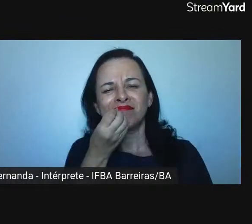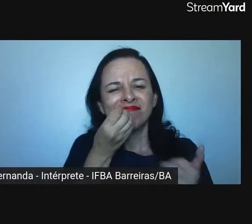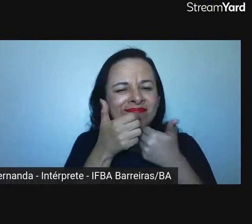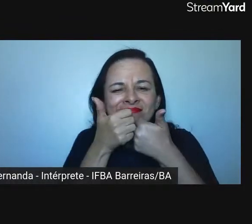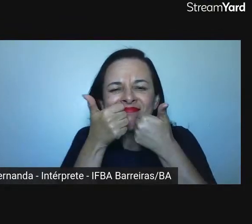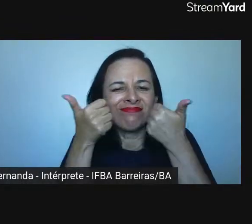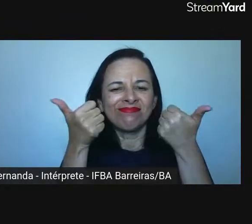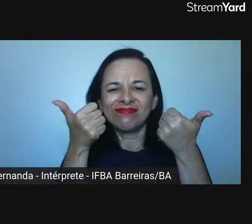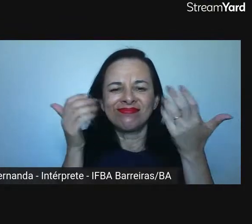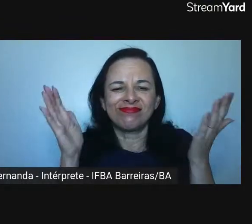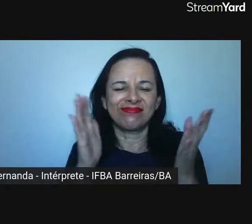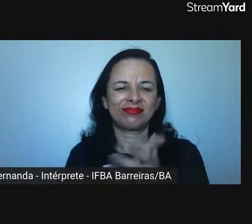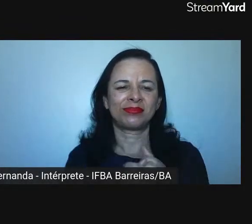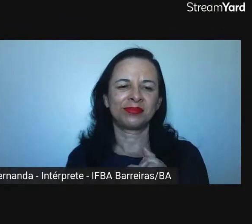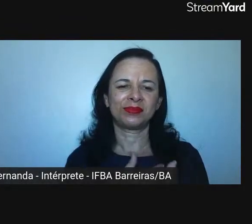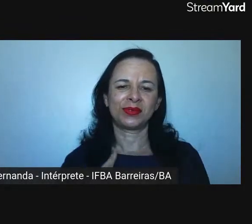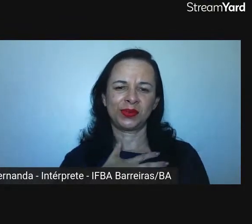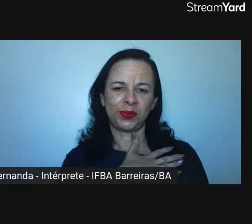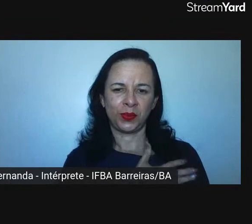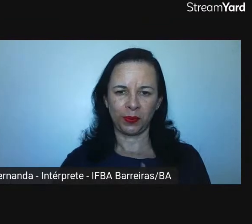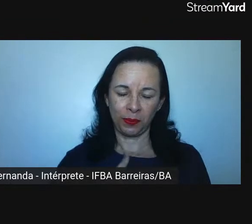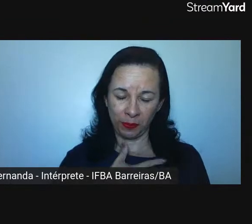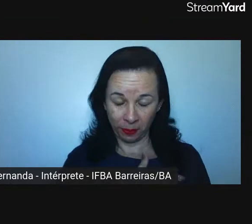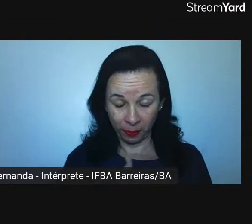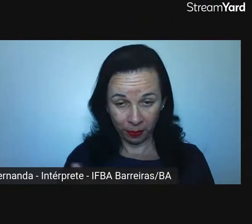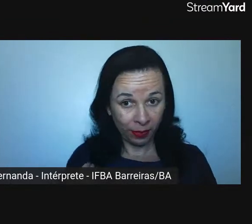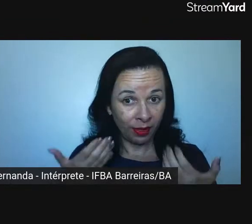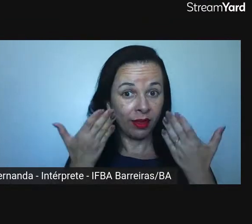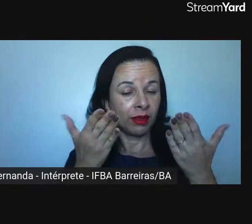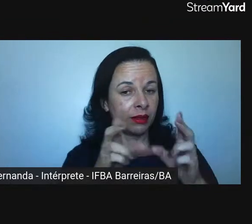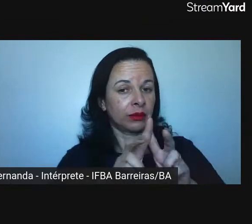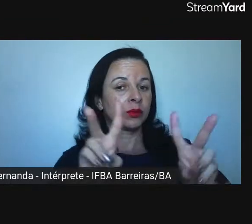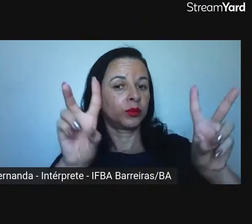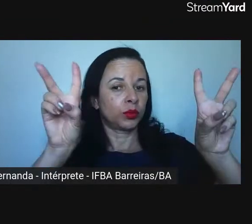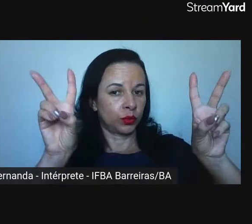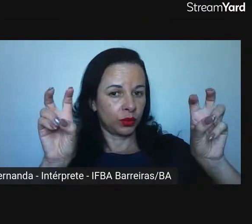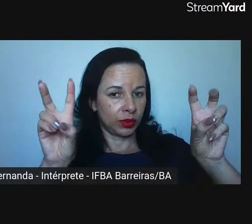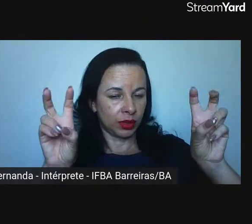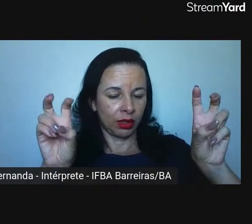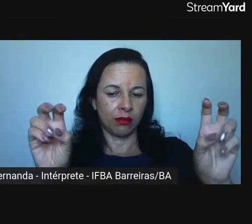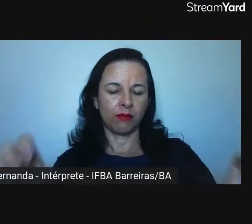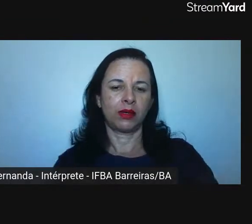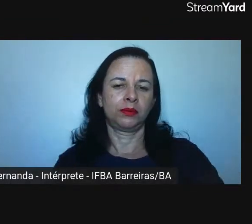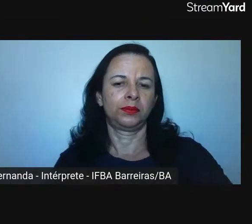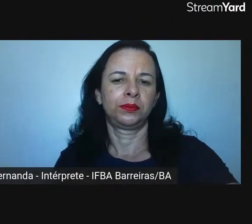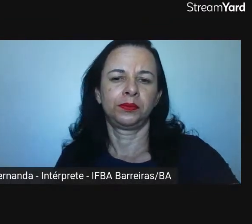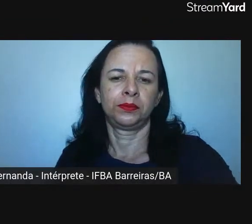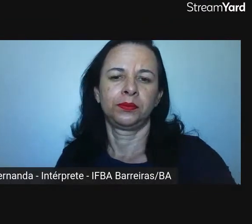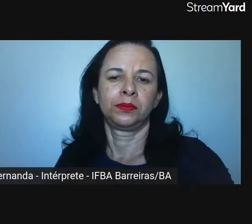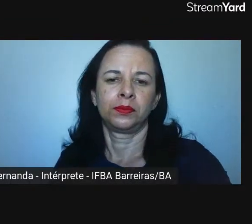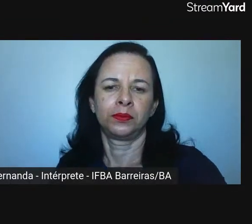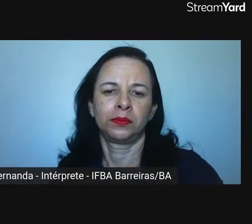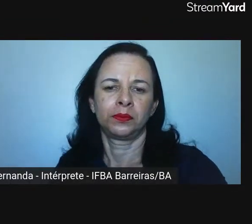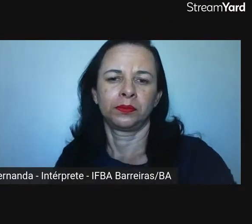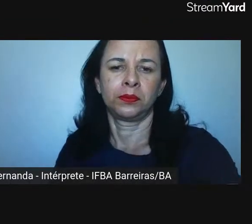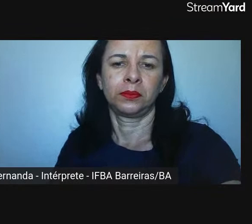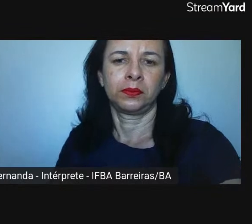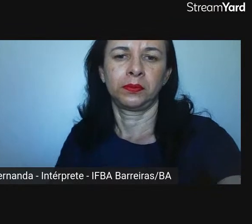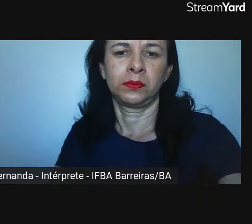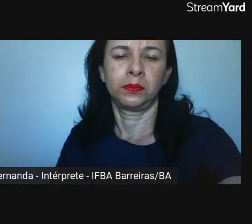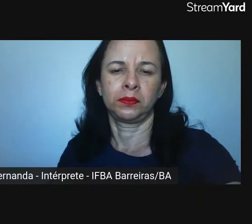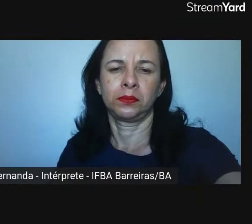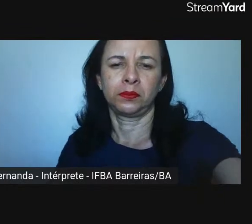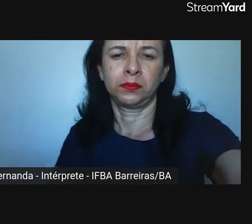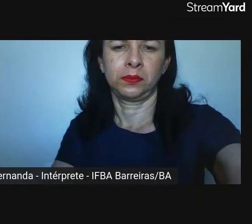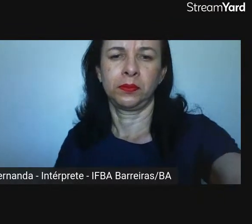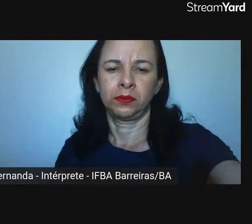eu gostaria então de fazer para vocês esse assunto que é um assunto e a ele tem tudo a